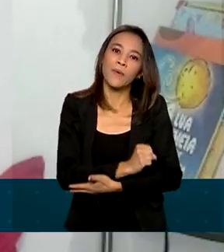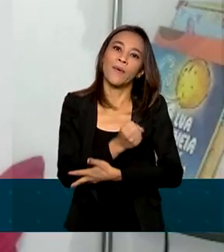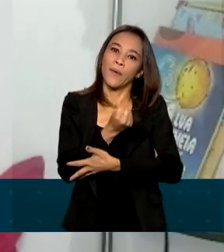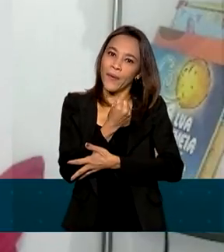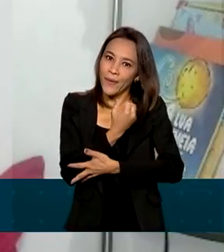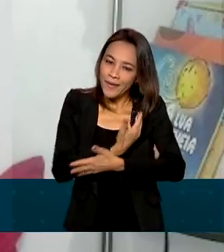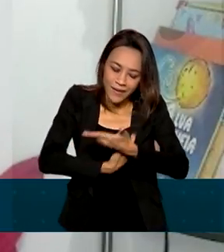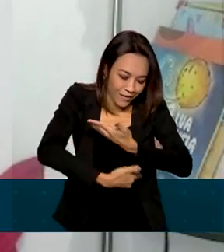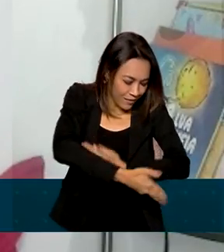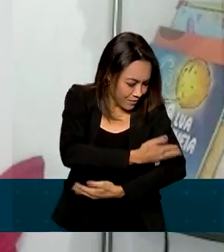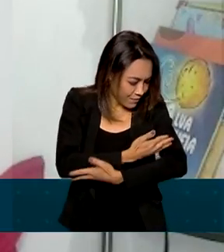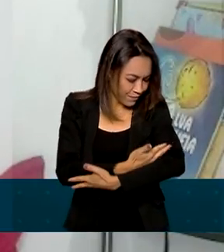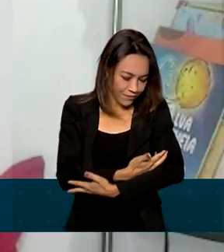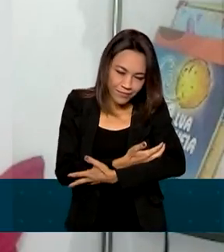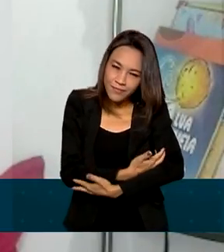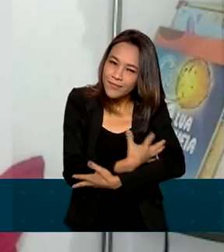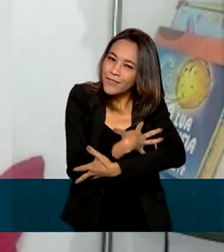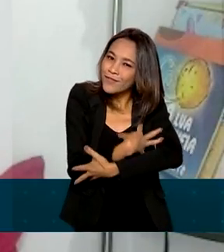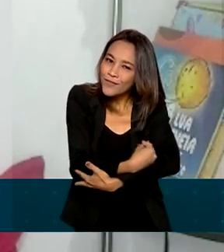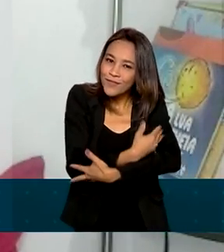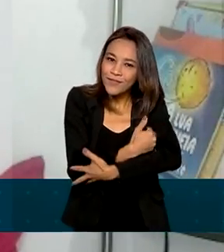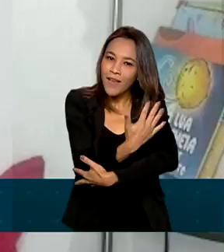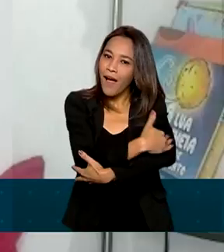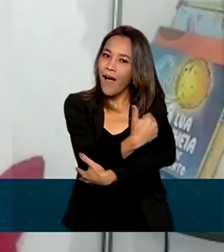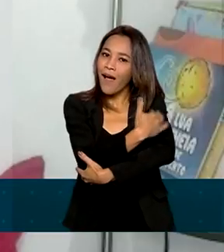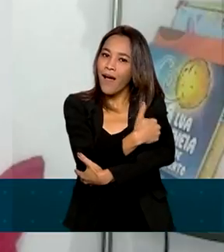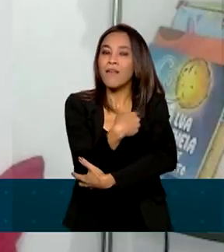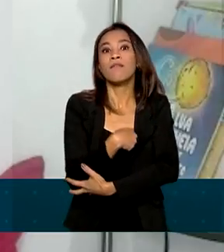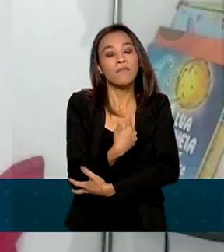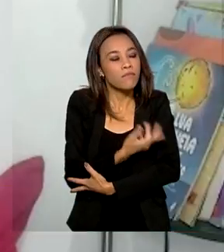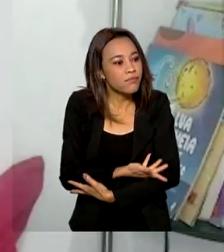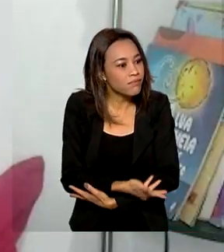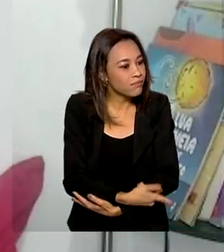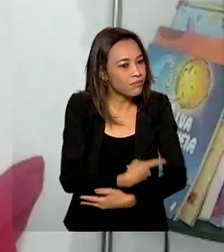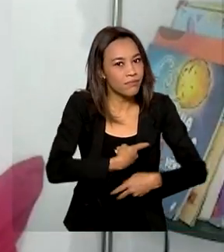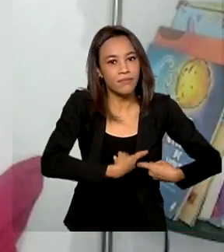envolvido na amamentação também serão carregados por ele para a vida inteira.